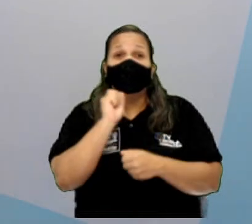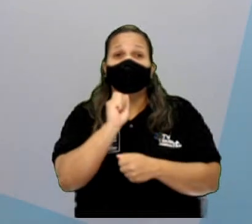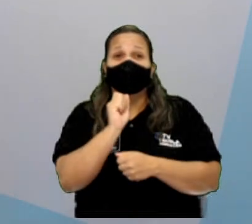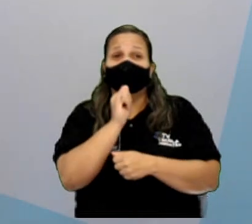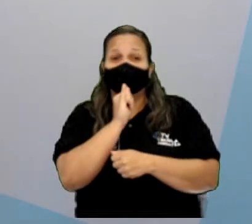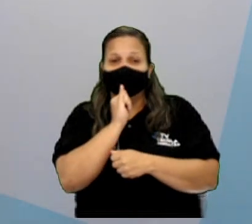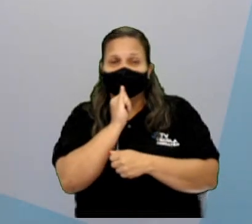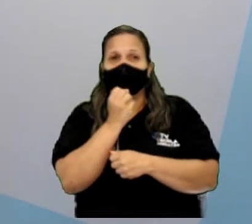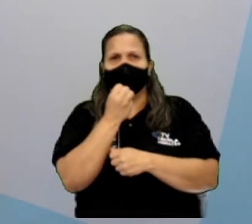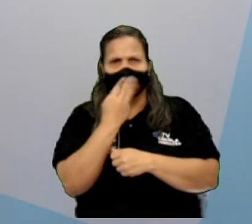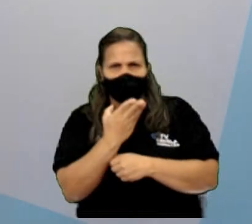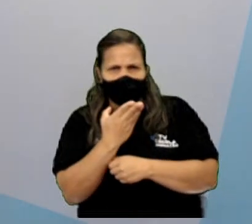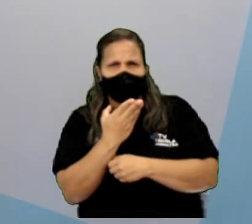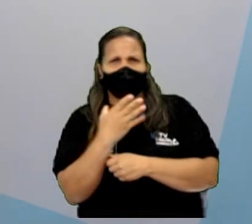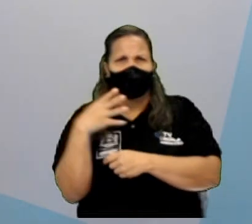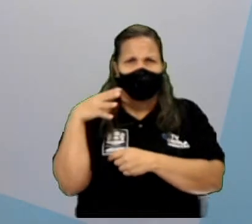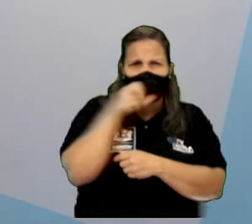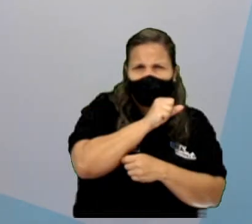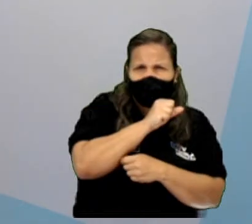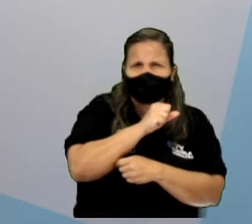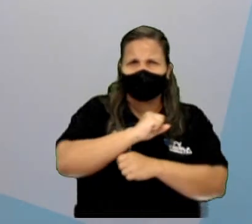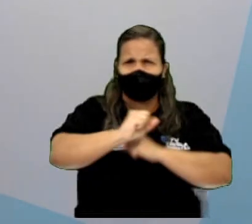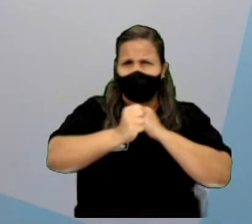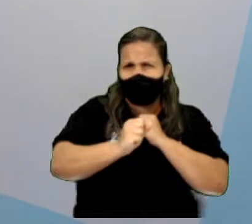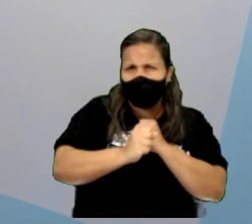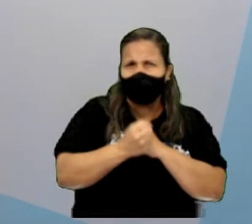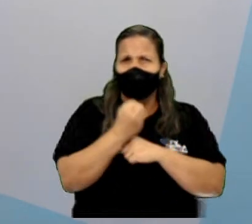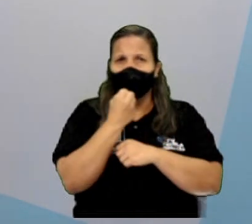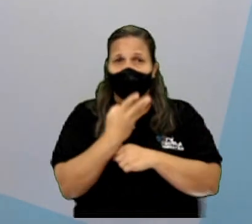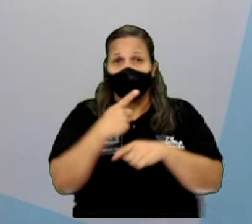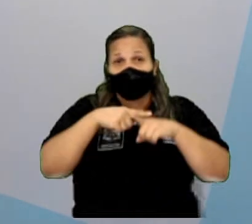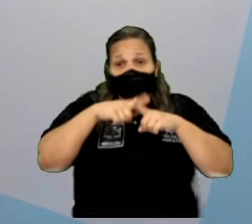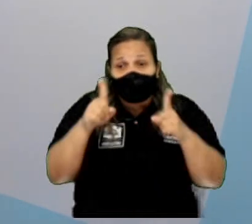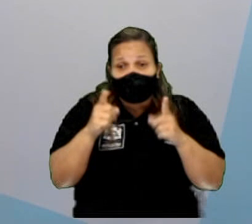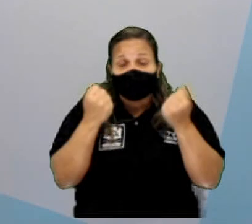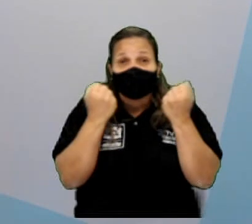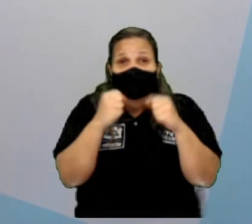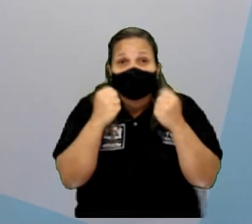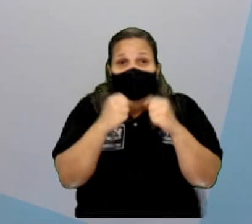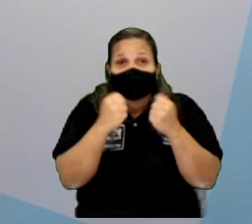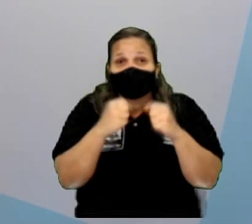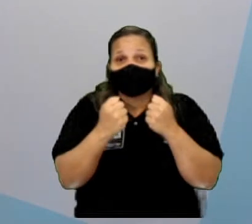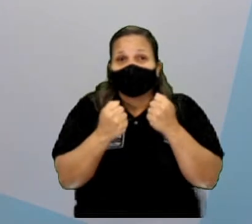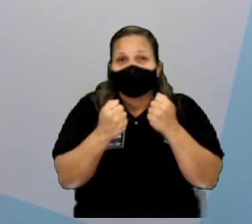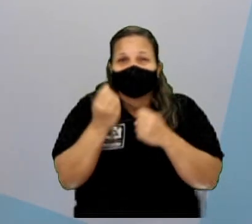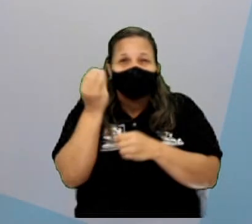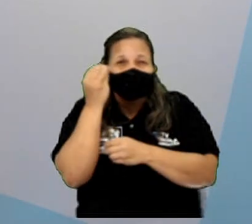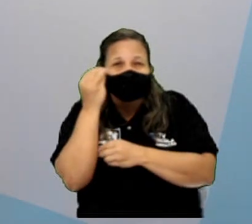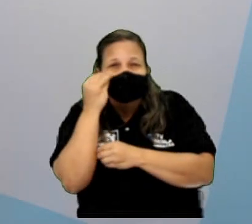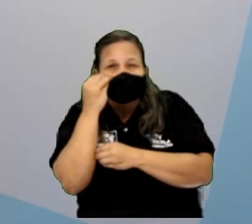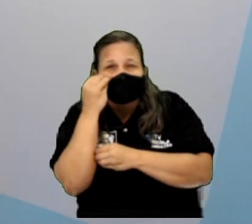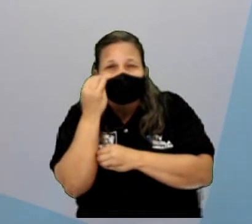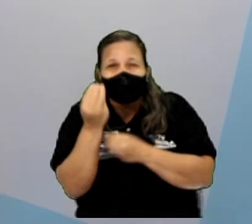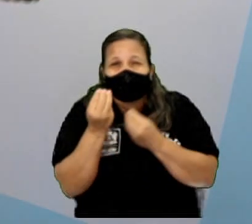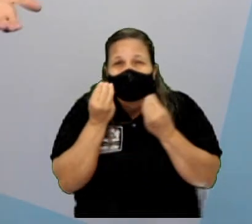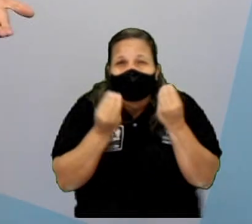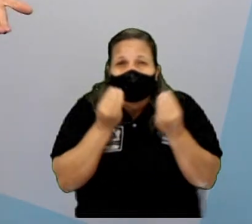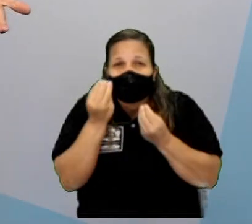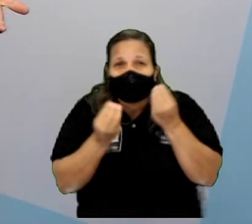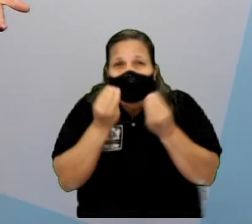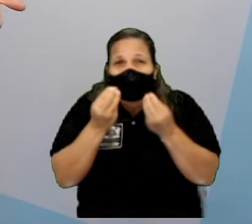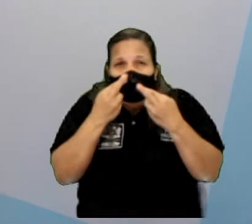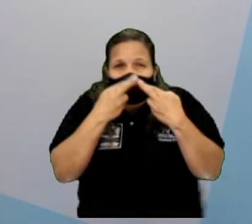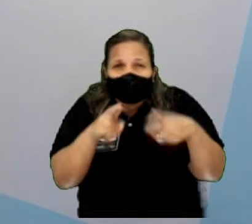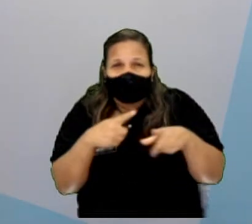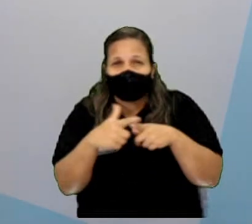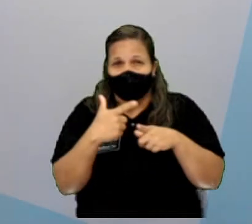boa qualidade técnica, mas não uma boa qualidade tática. Ele não escolheu a melhor solução, que seria passar a bola para um companheiro mais